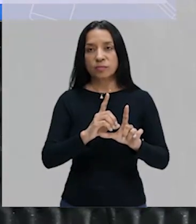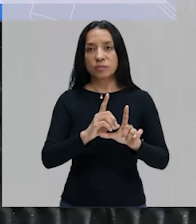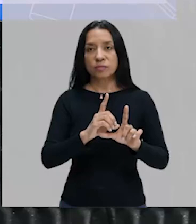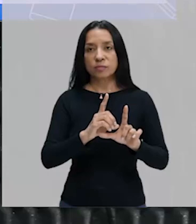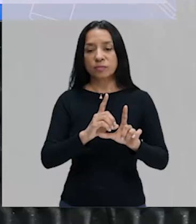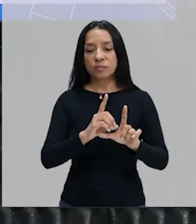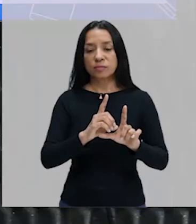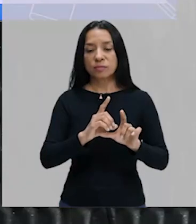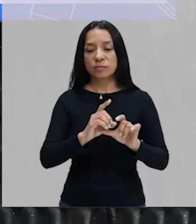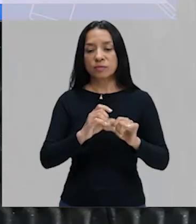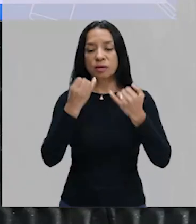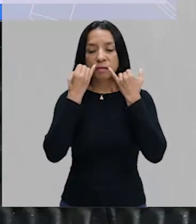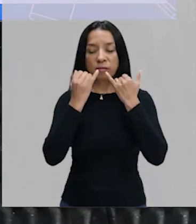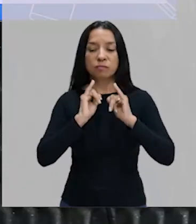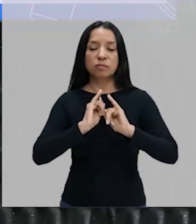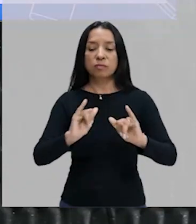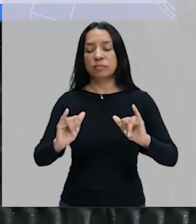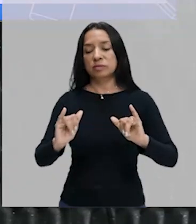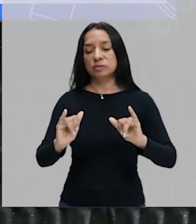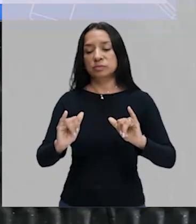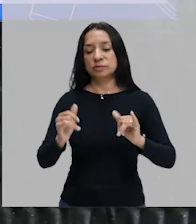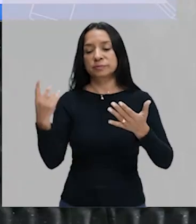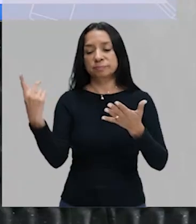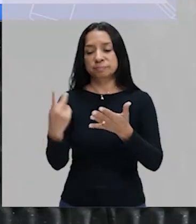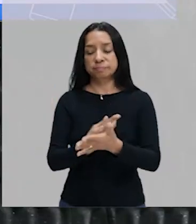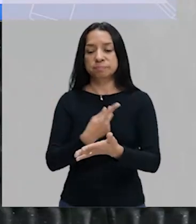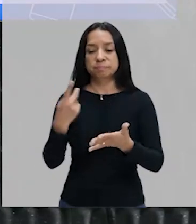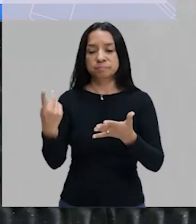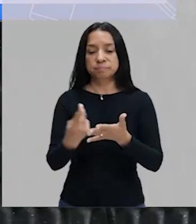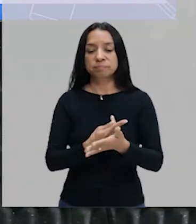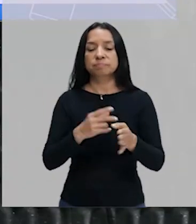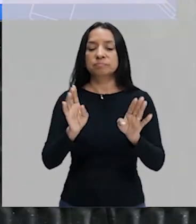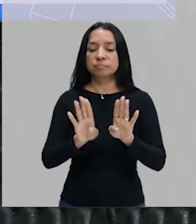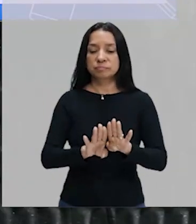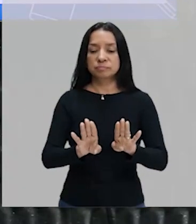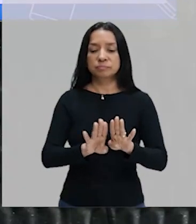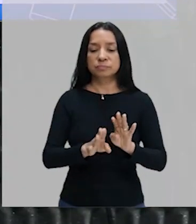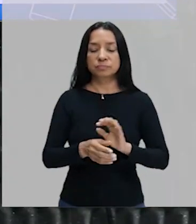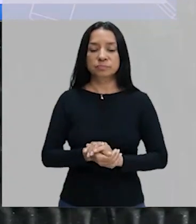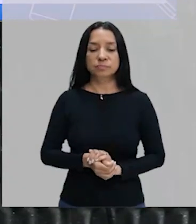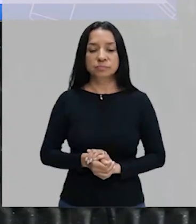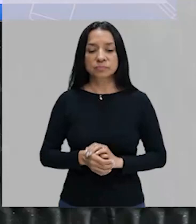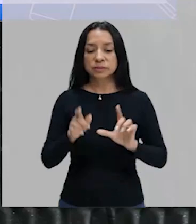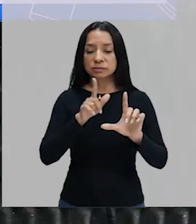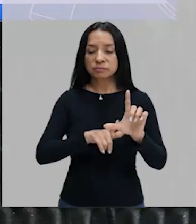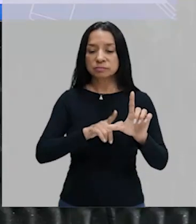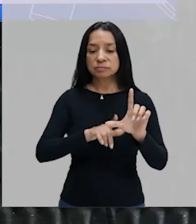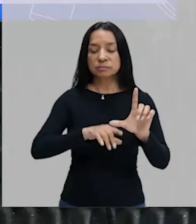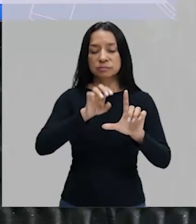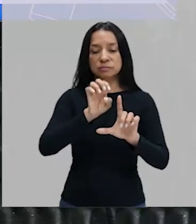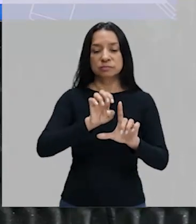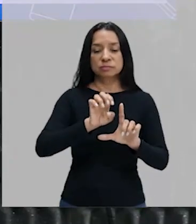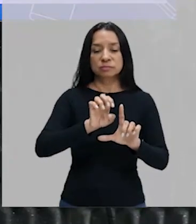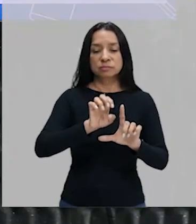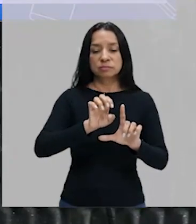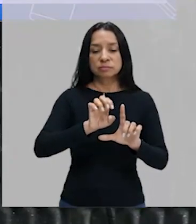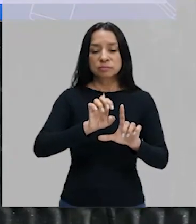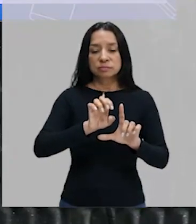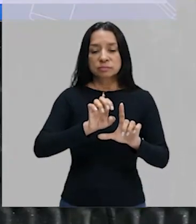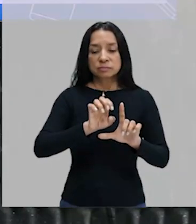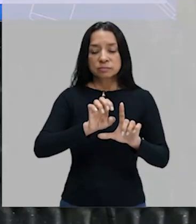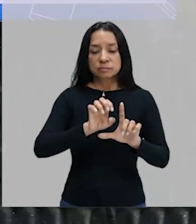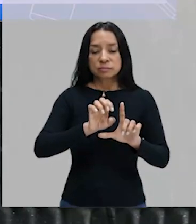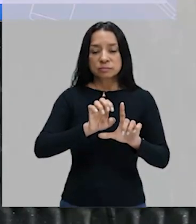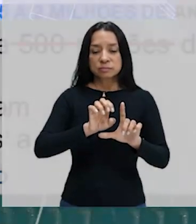essas informações, ó, são incorretas também, tá? E a letra E, ele diz o seguinte, ó, a diversificação